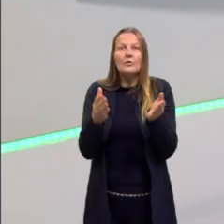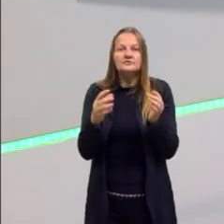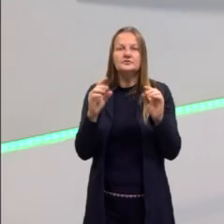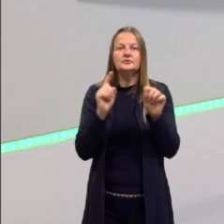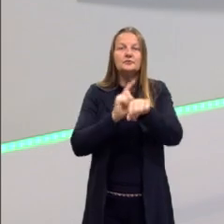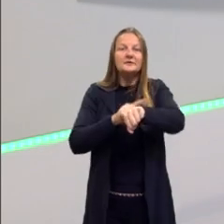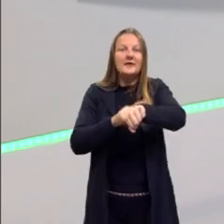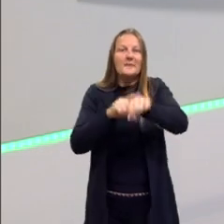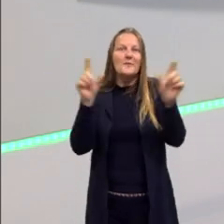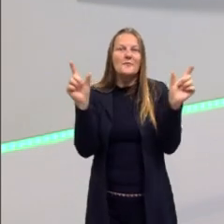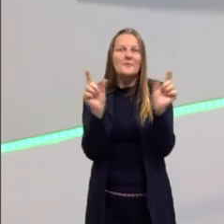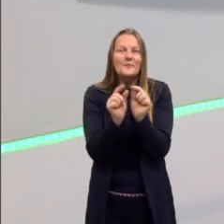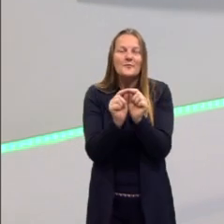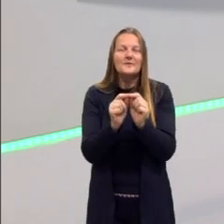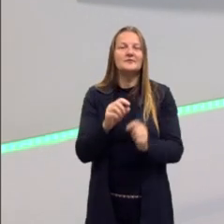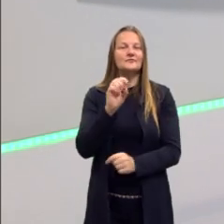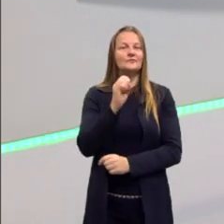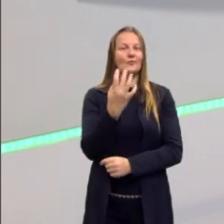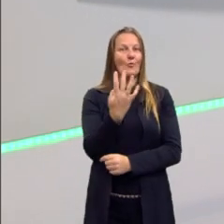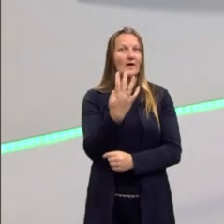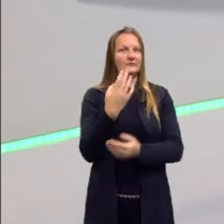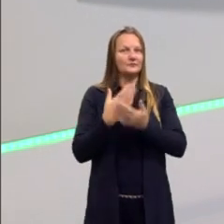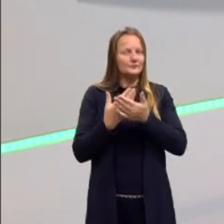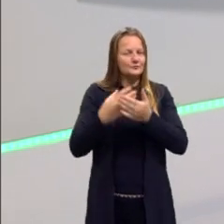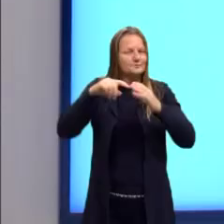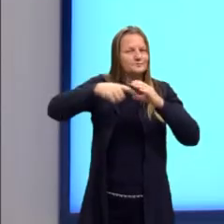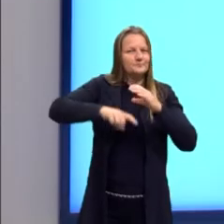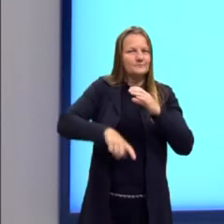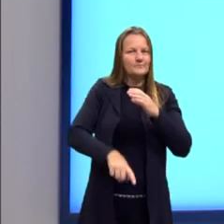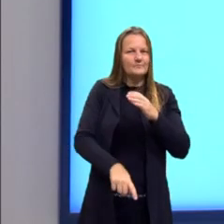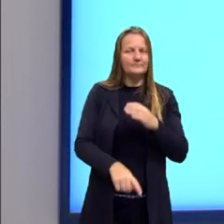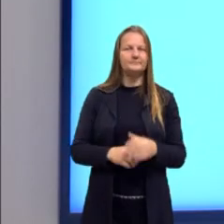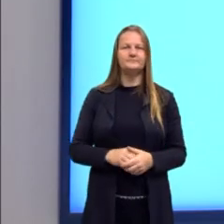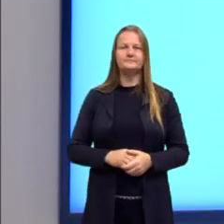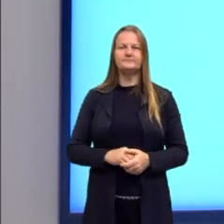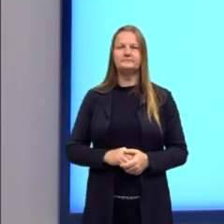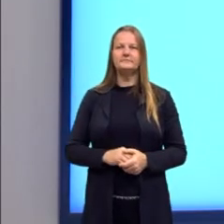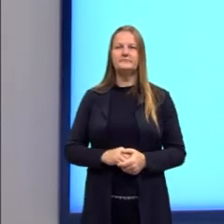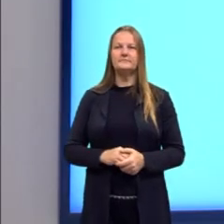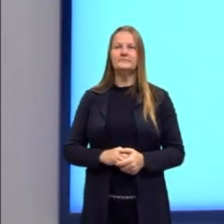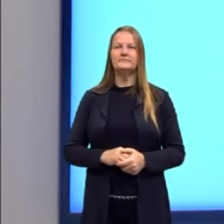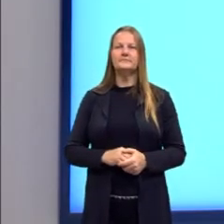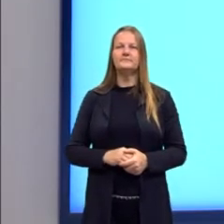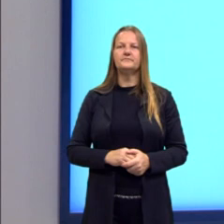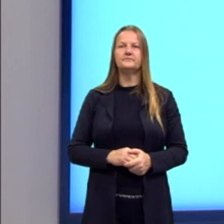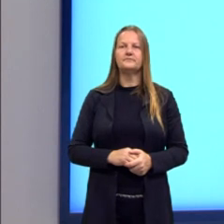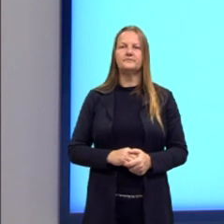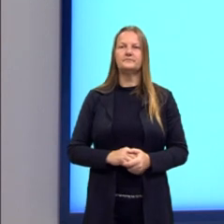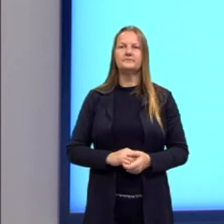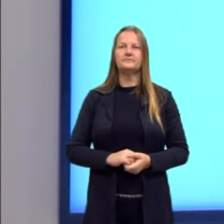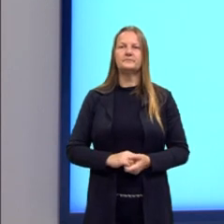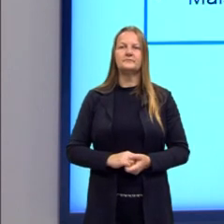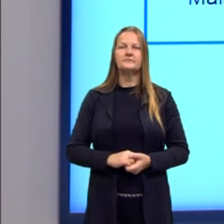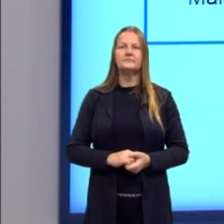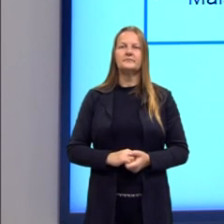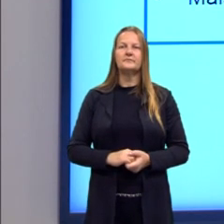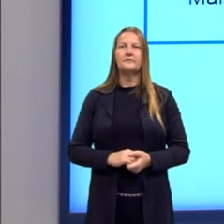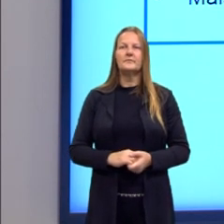tempo nós vamos ver apenas quatro Tainá próxima a gente finaliza as funções orgânicas oxigenadas